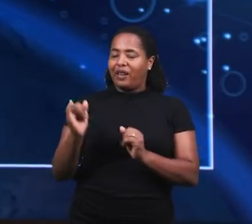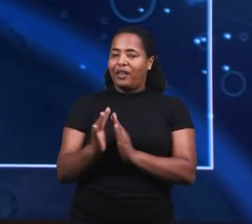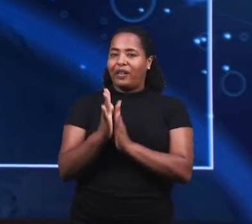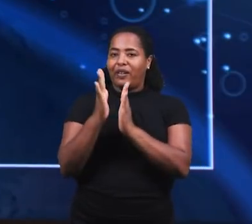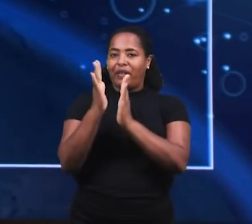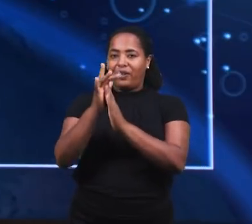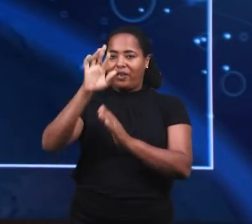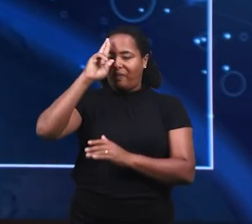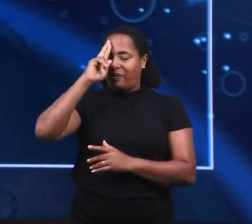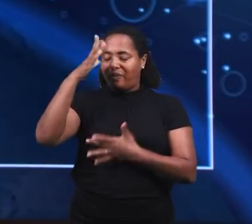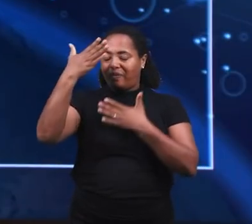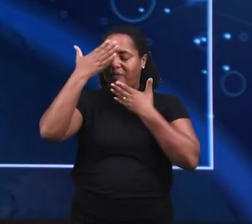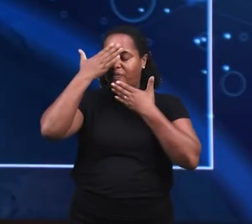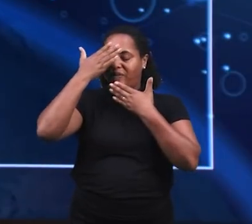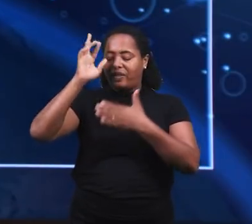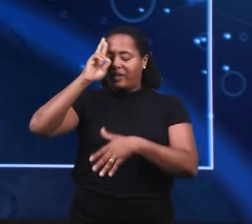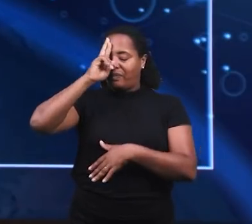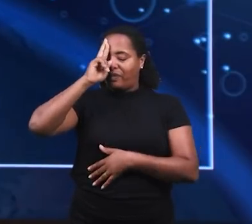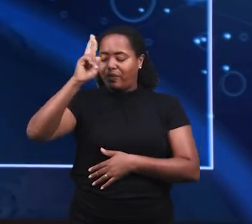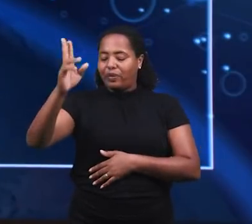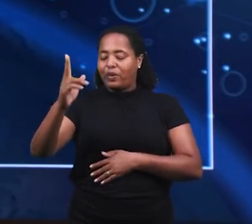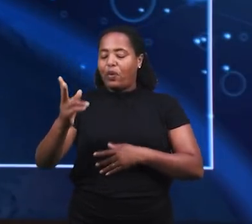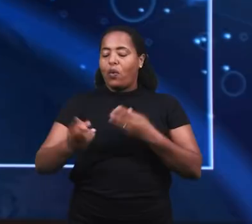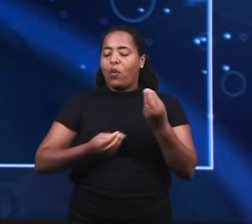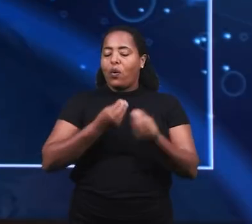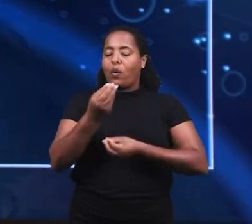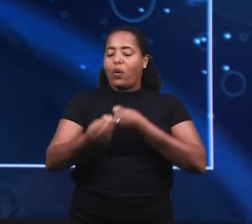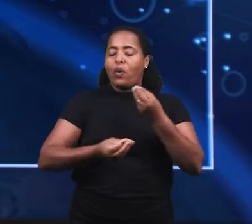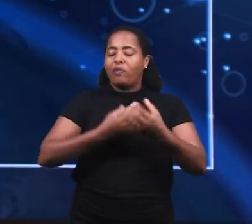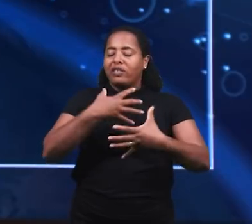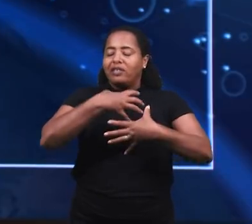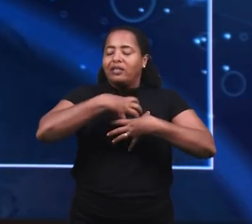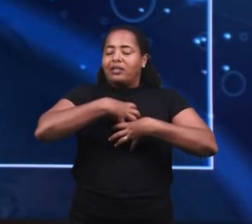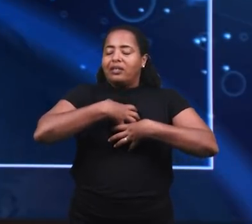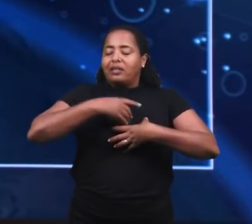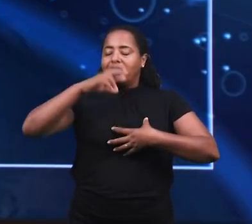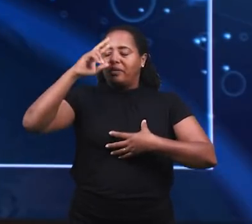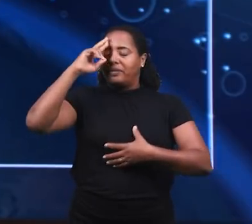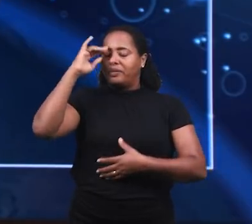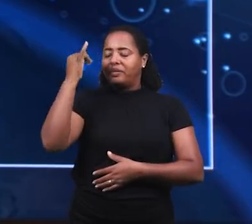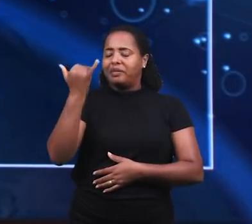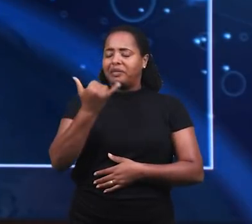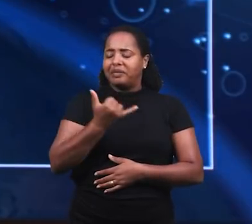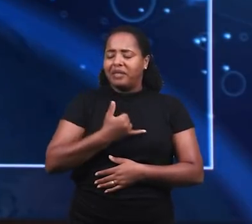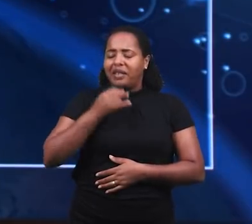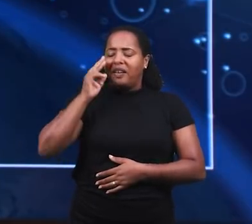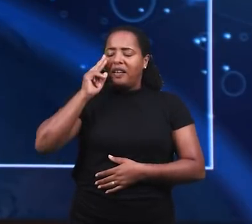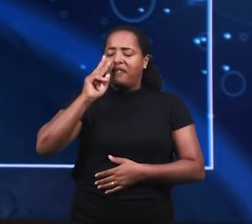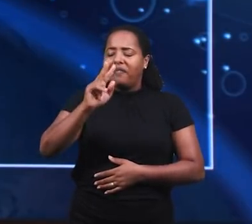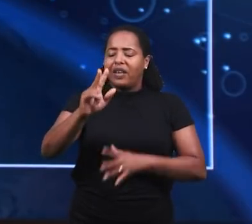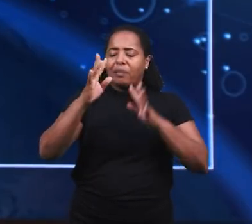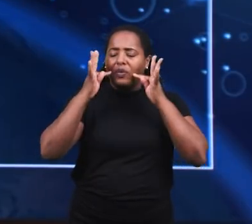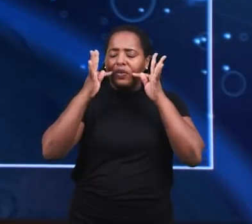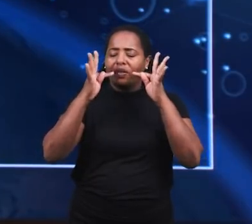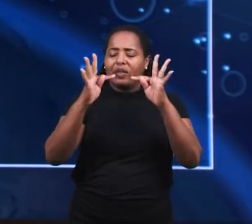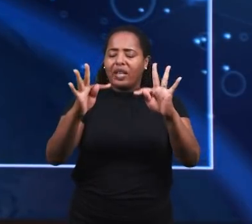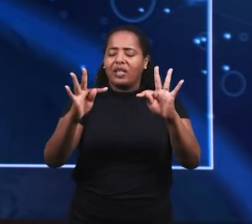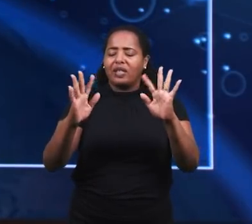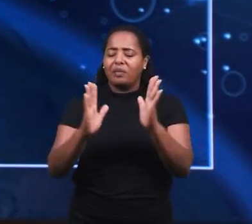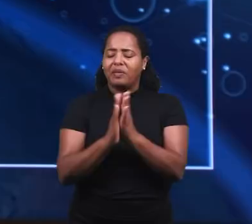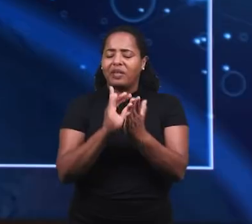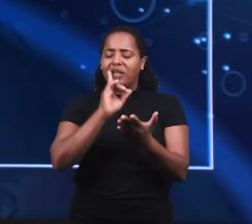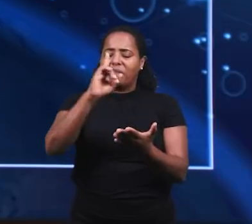nosso Deus. Senhor, nosso Deus, nosso Pai, nós te louvamos, Senhor, bendizemos a Ti pela maneira como podemos ouvir, Senhor,